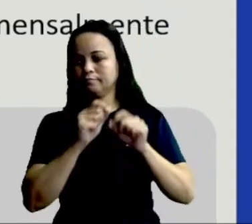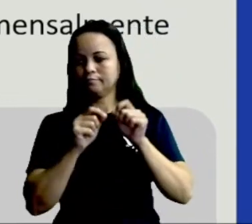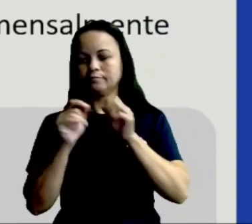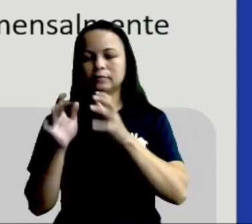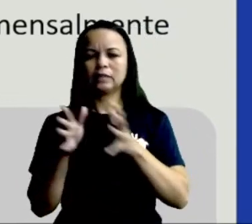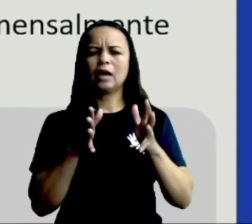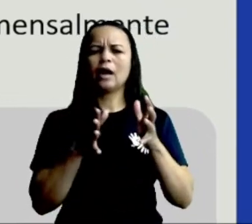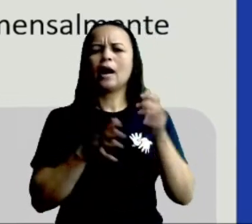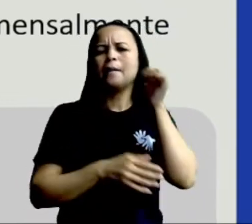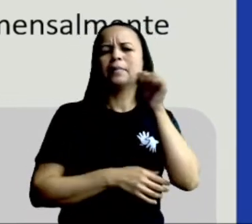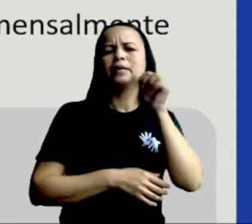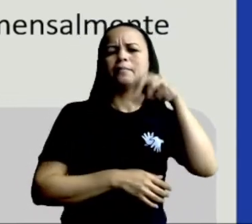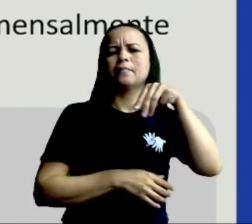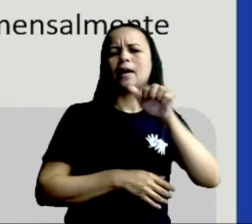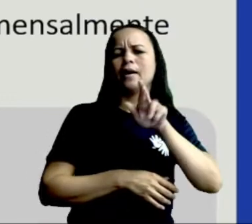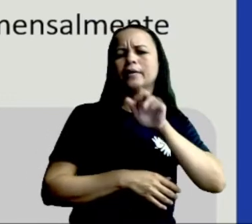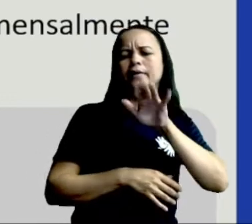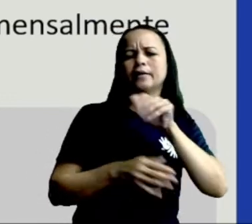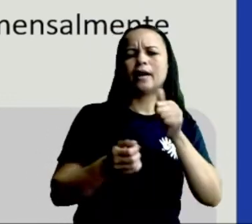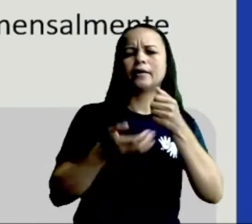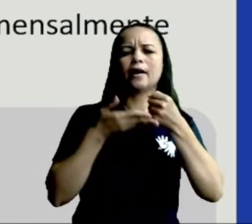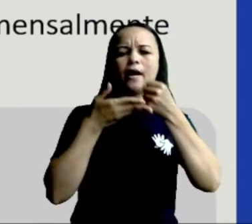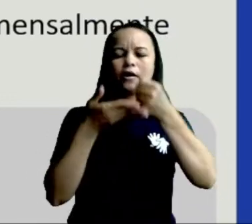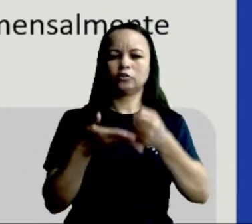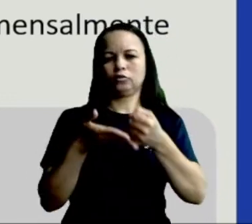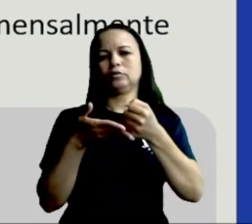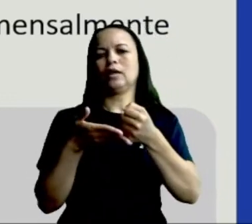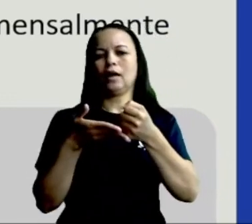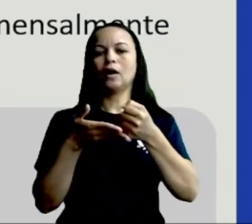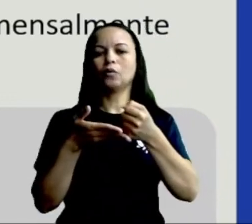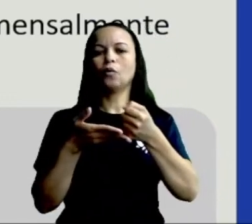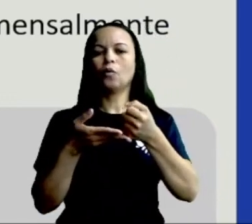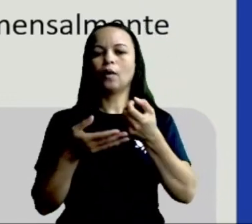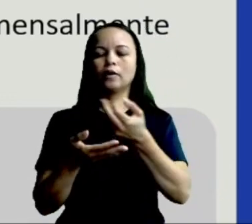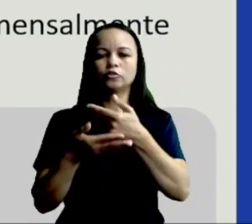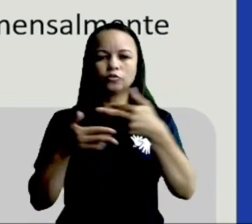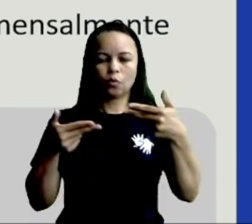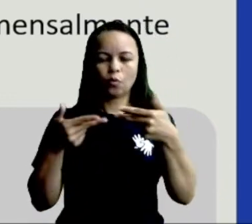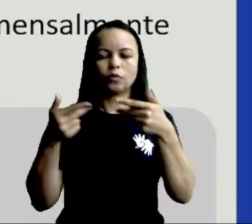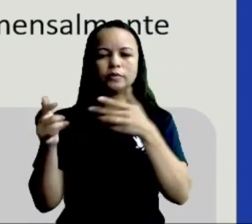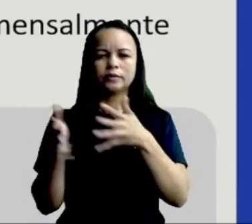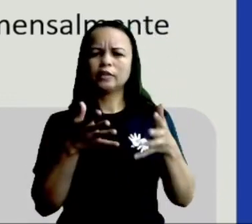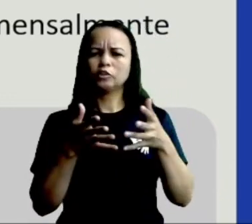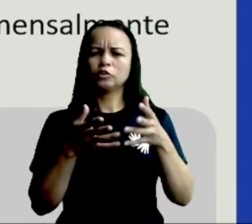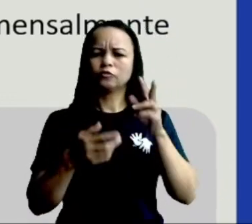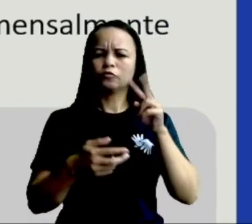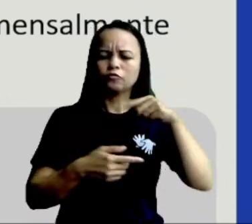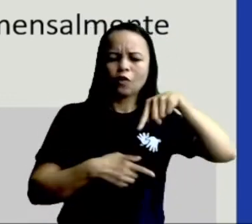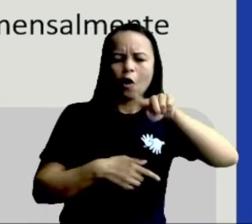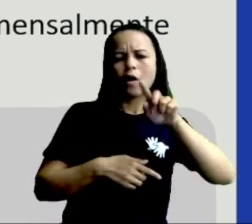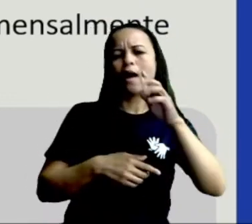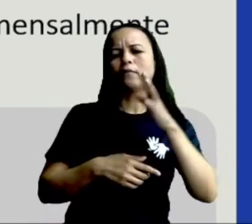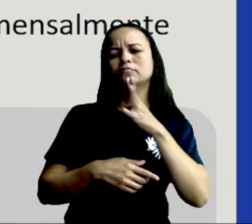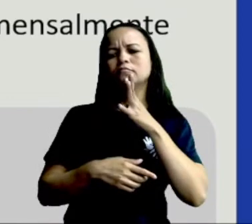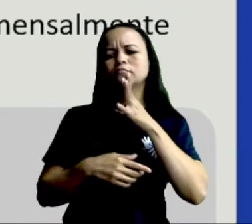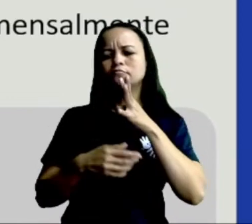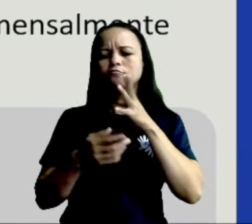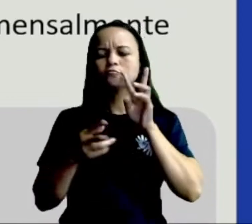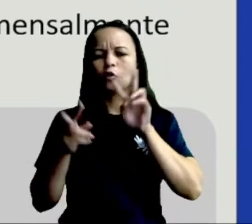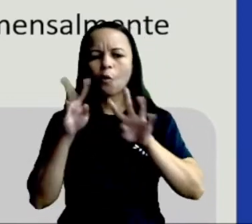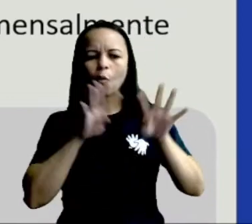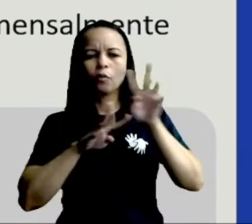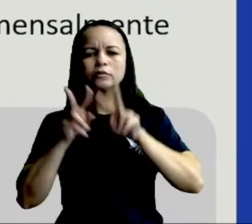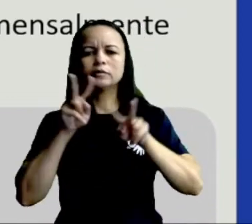as despesas. Por isso fez uma visita para conhecer o lugar, verificar os gastos e analisar